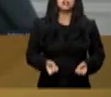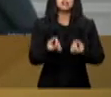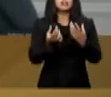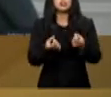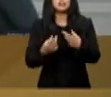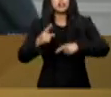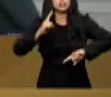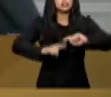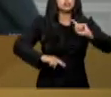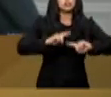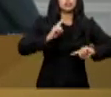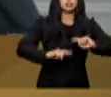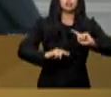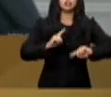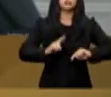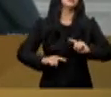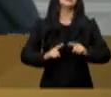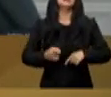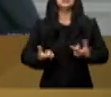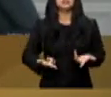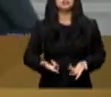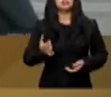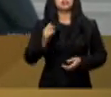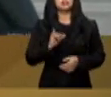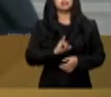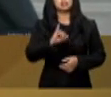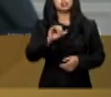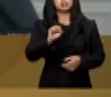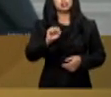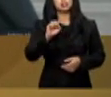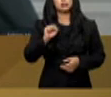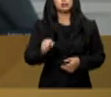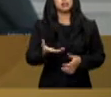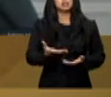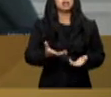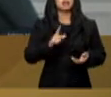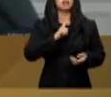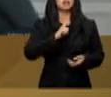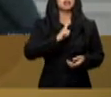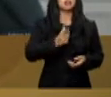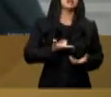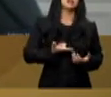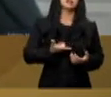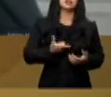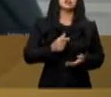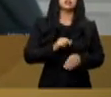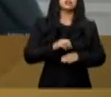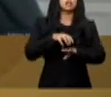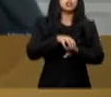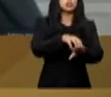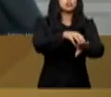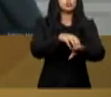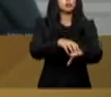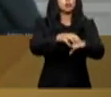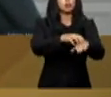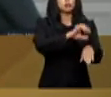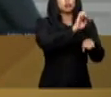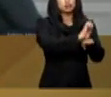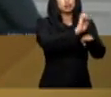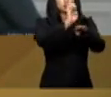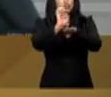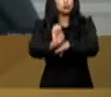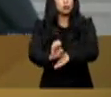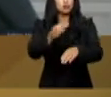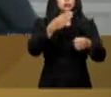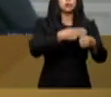sobre prestações de serviços de transporte interestadual e intermunicipal, cuja previsão vem no